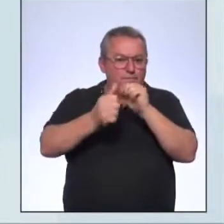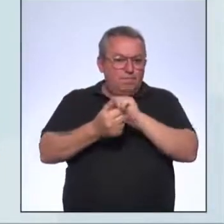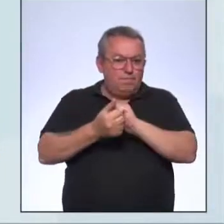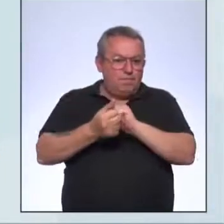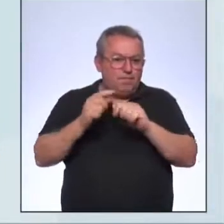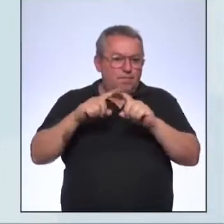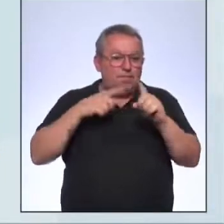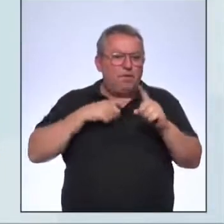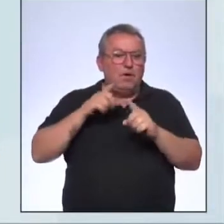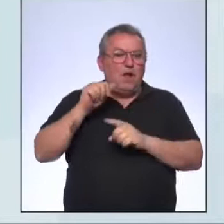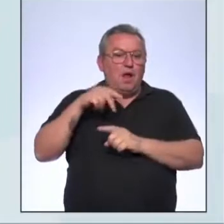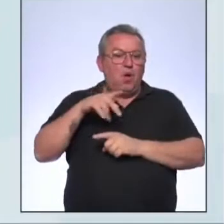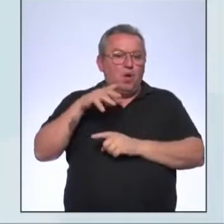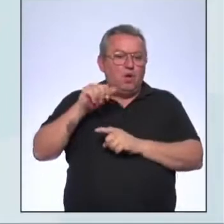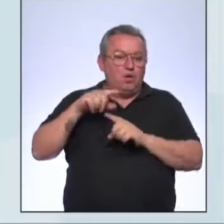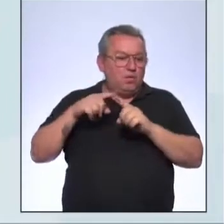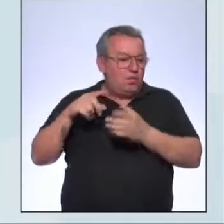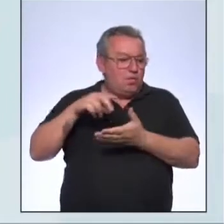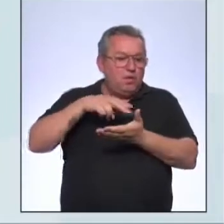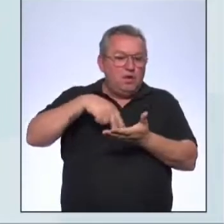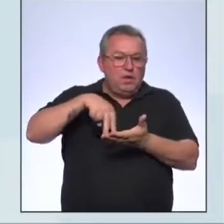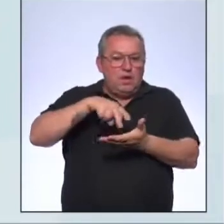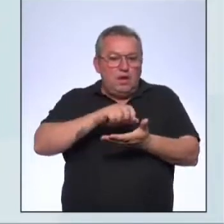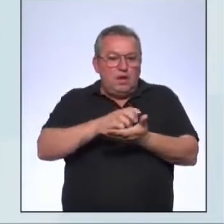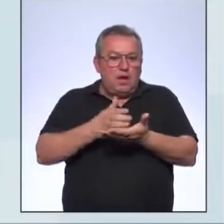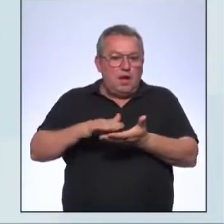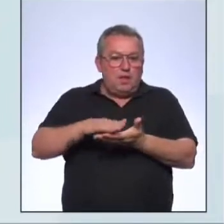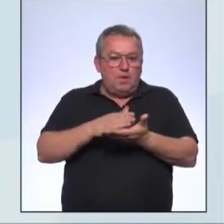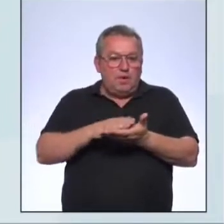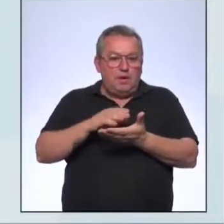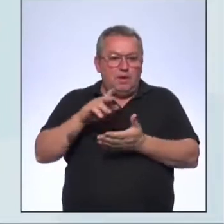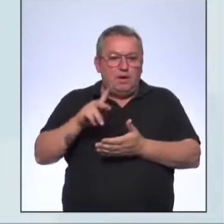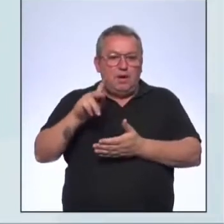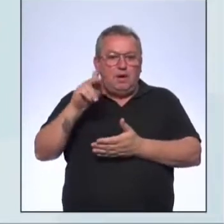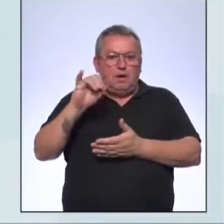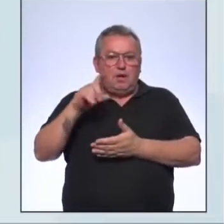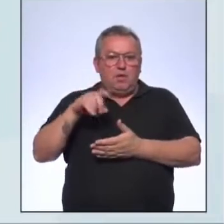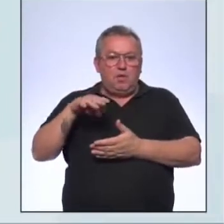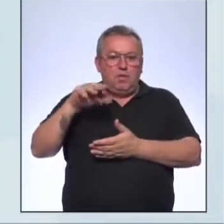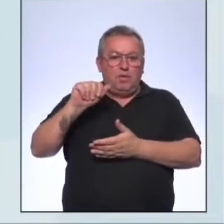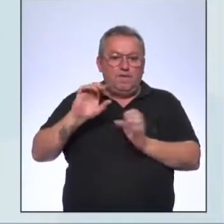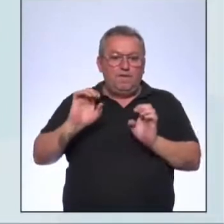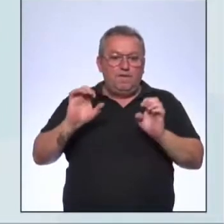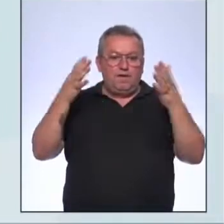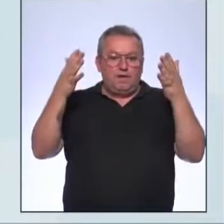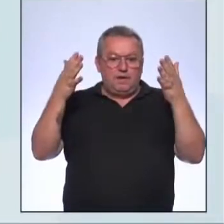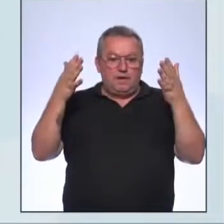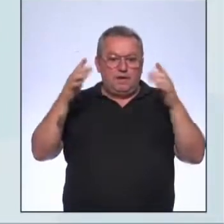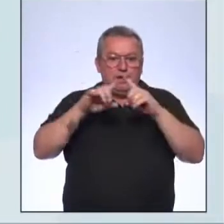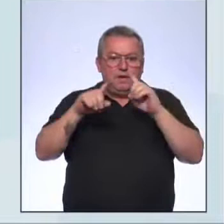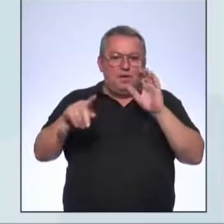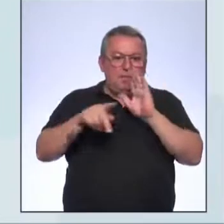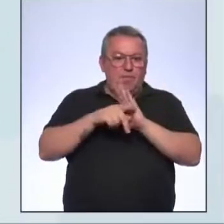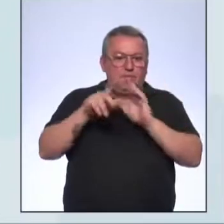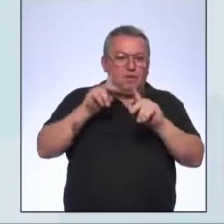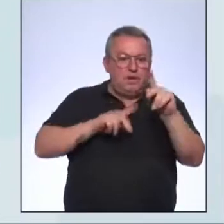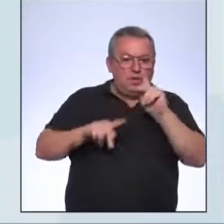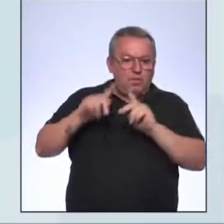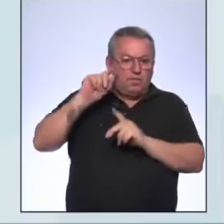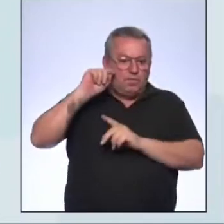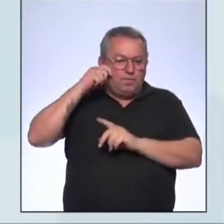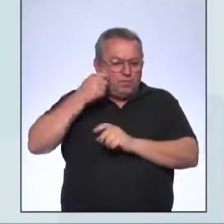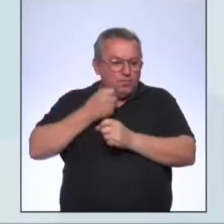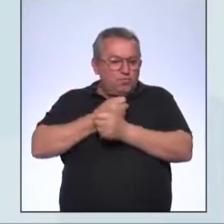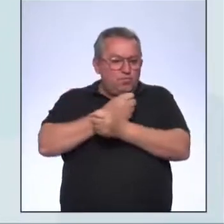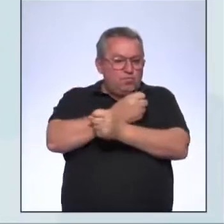merengues angolanos, como a semba. A palavra Kizomba significa festa e se deriva das festas do povo negro